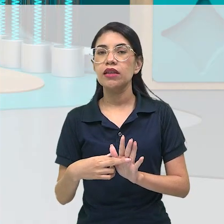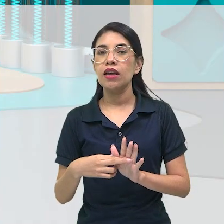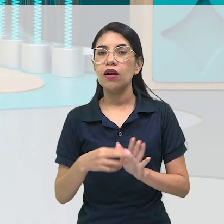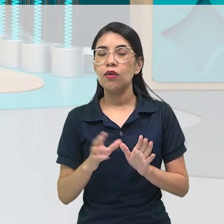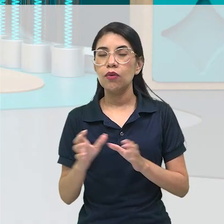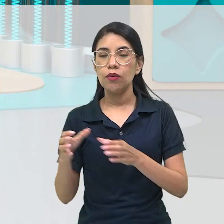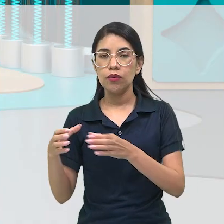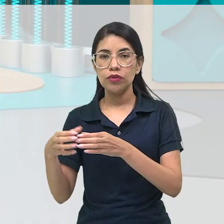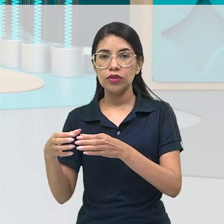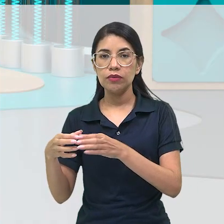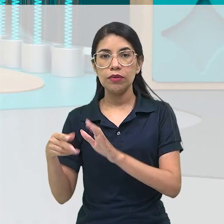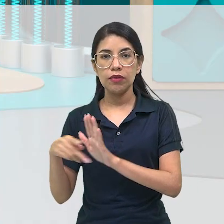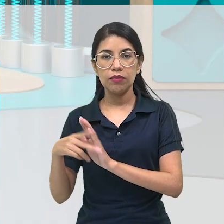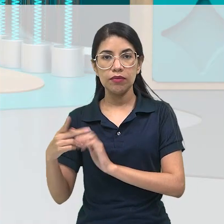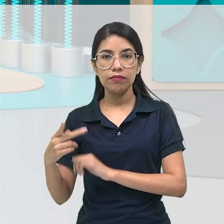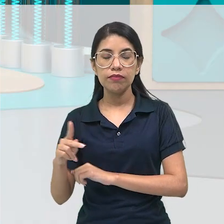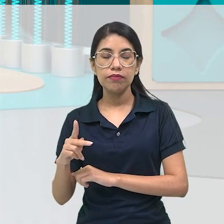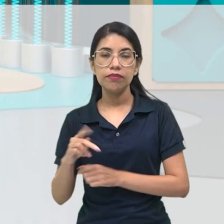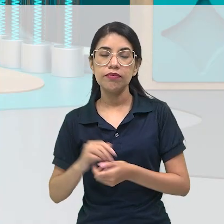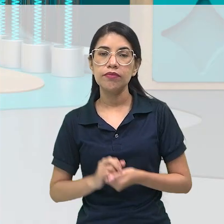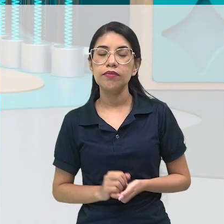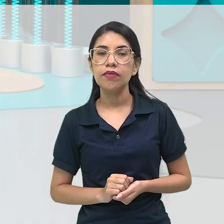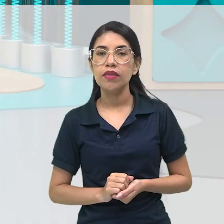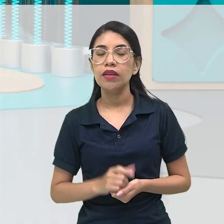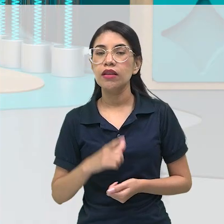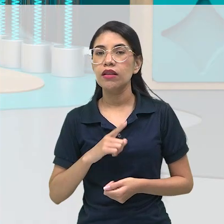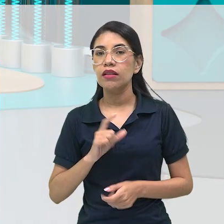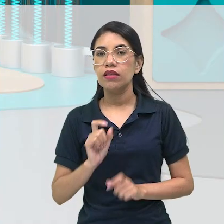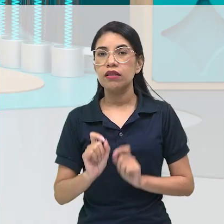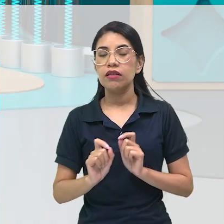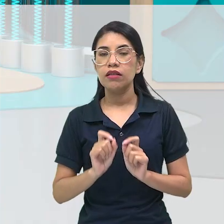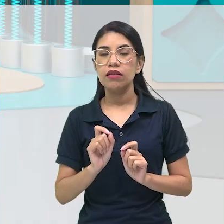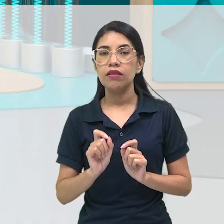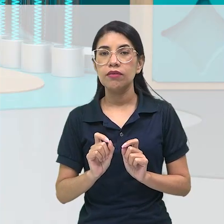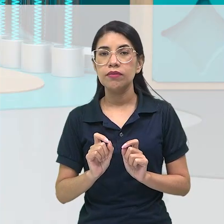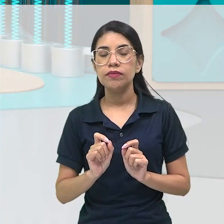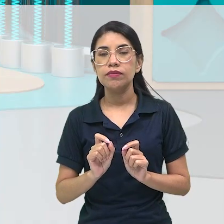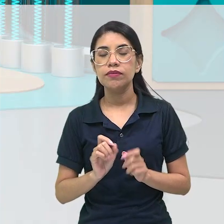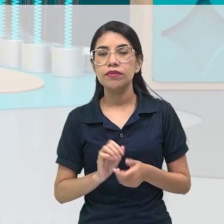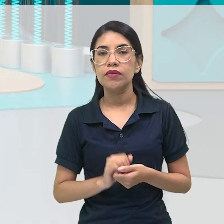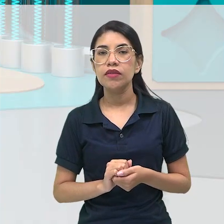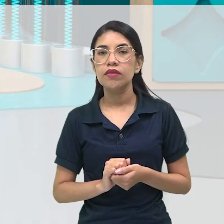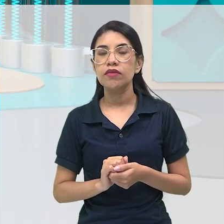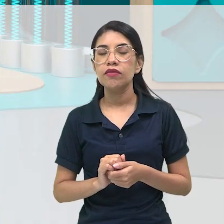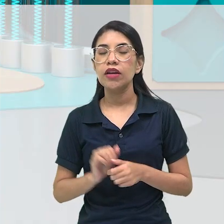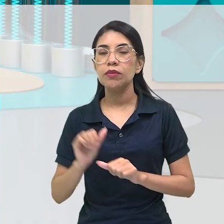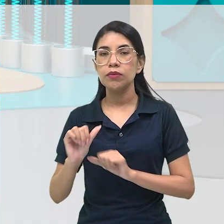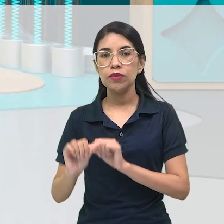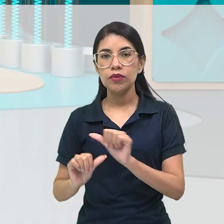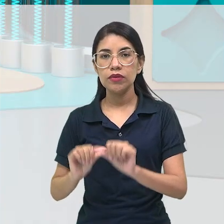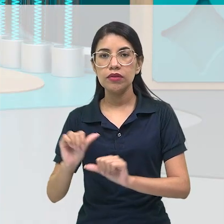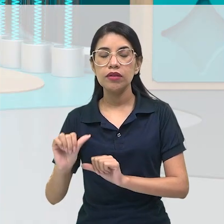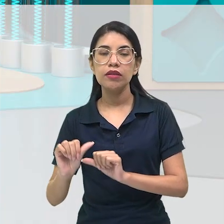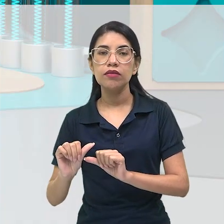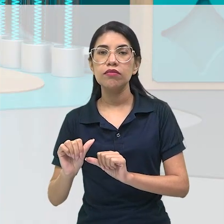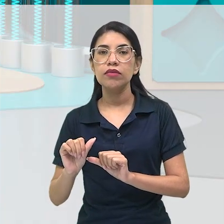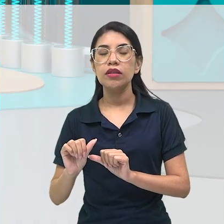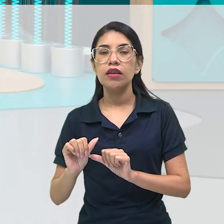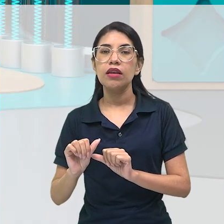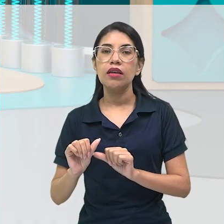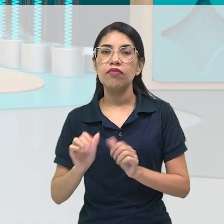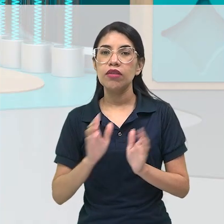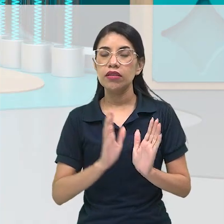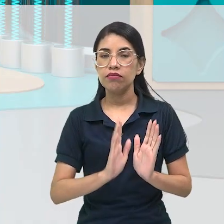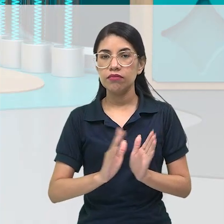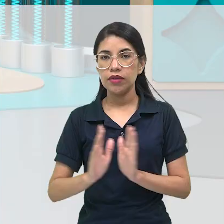outro time, certo? Então isso daí vai ter toda uma alternância ao longo do jogo, certo? Vai chegar